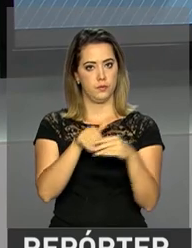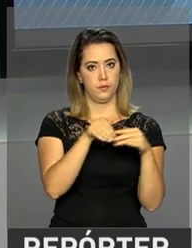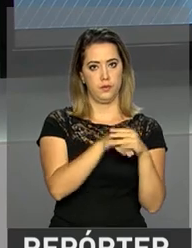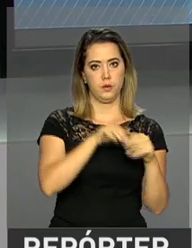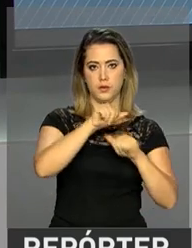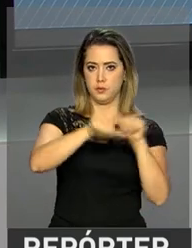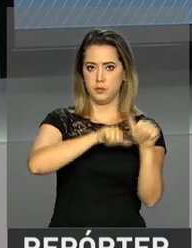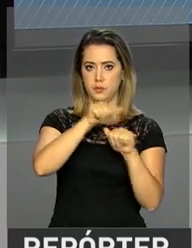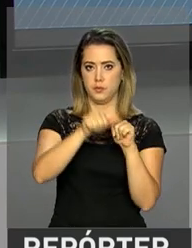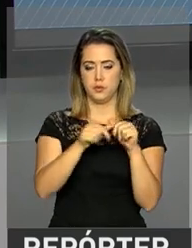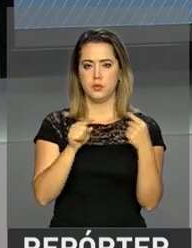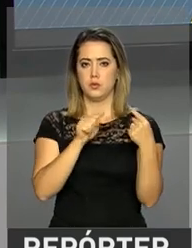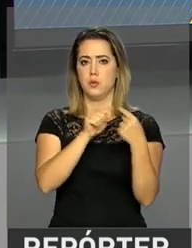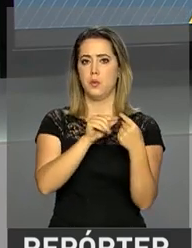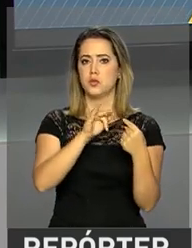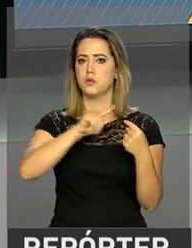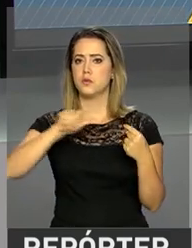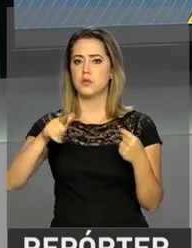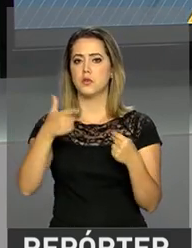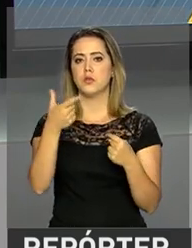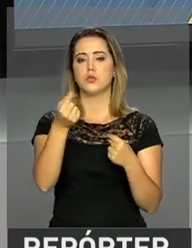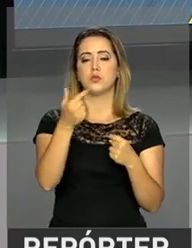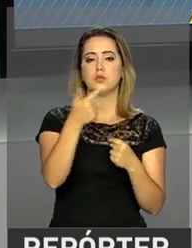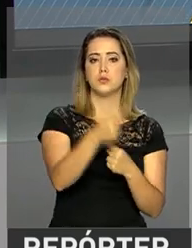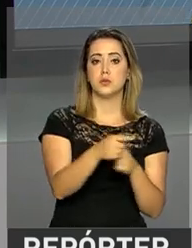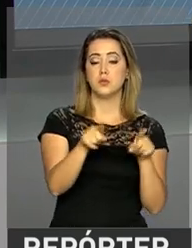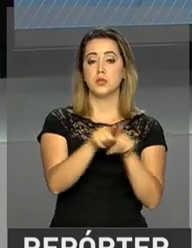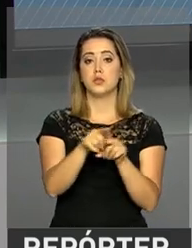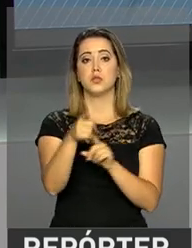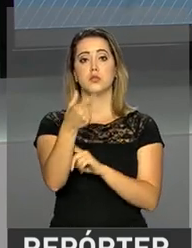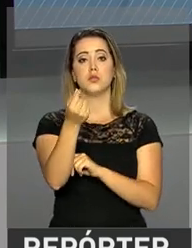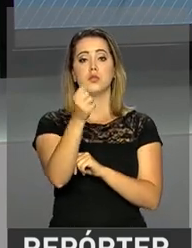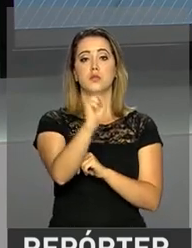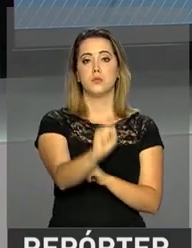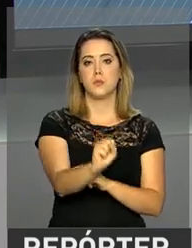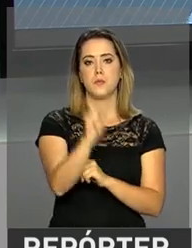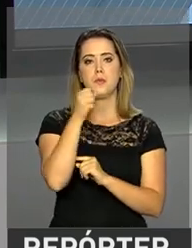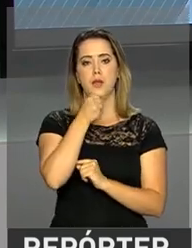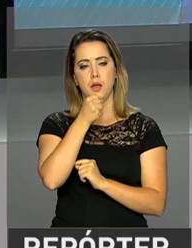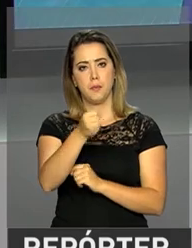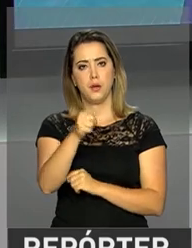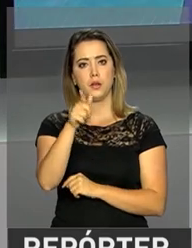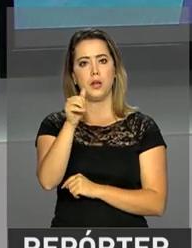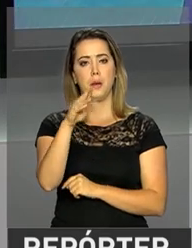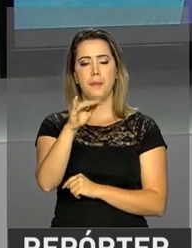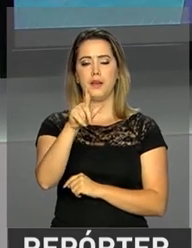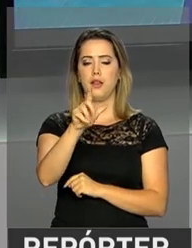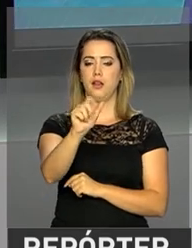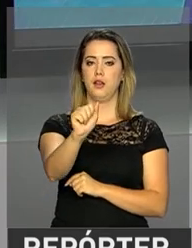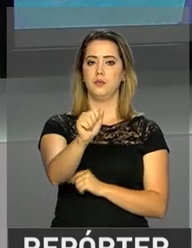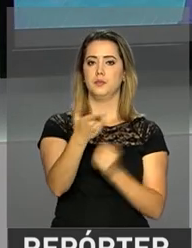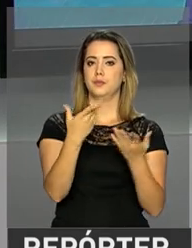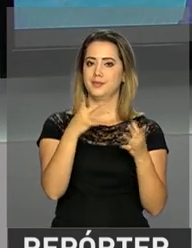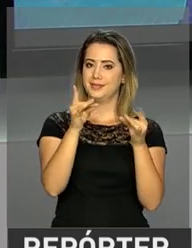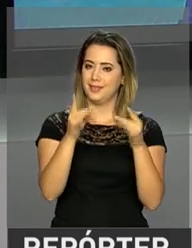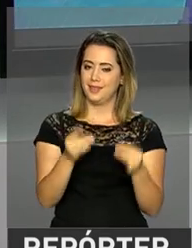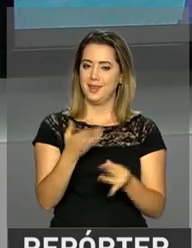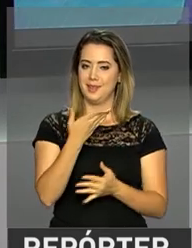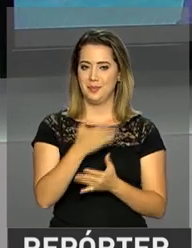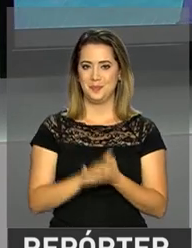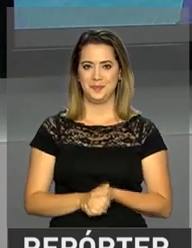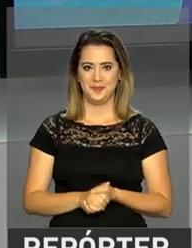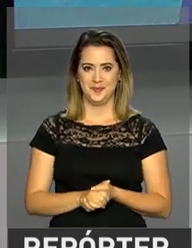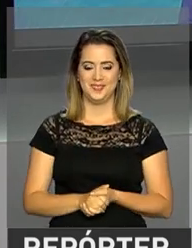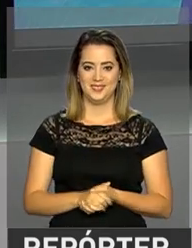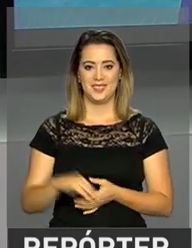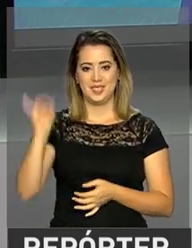as mudanças nas metas fiscais de 2017 e 2018. A repórter Gabriela Noronha tem as informações.